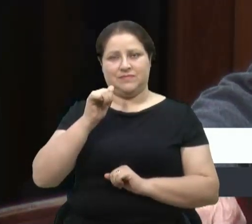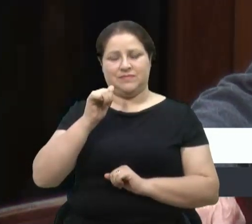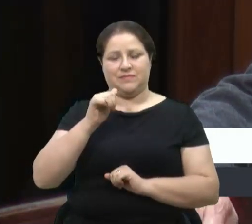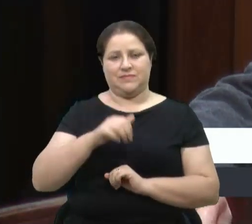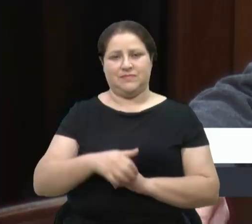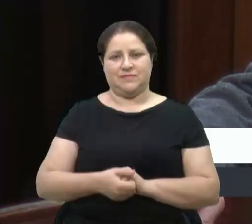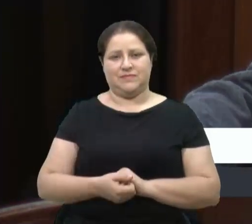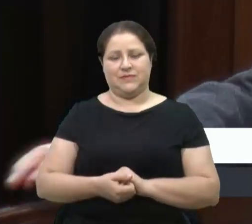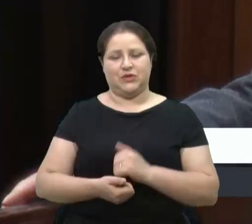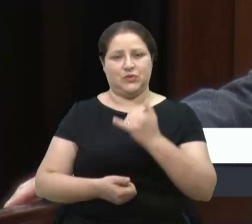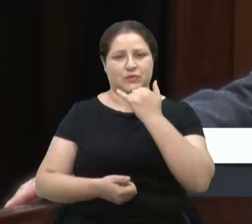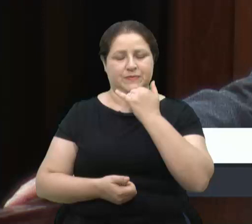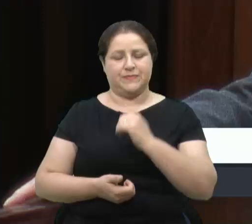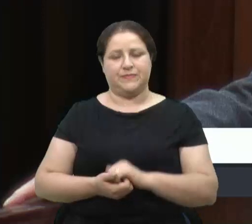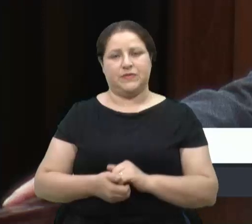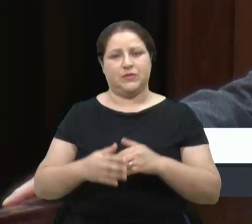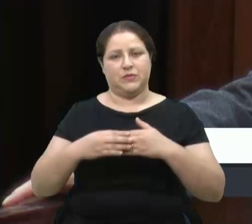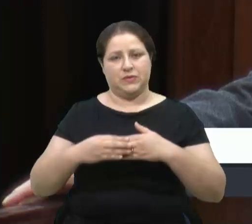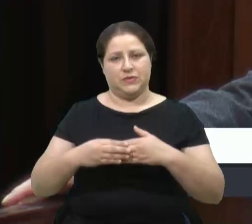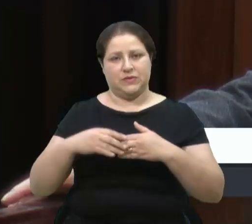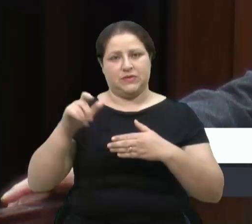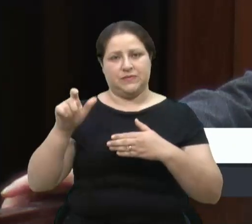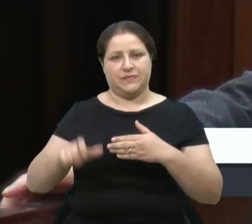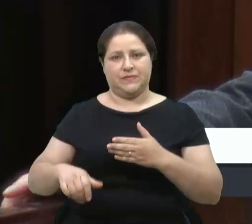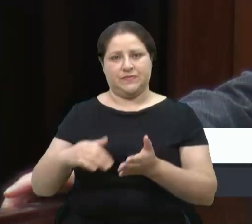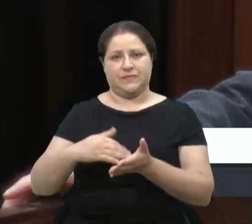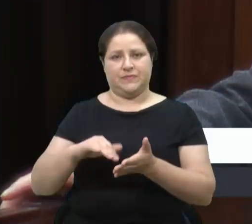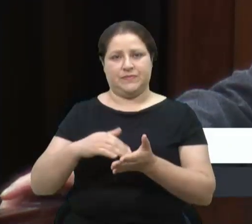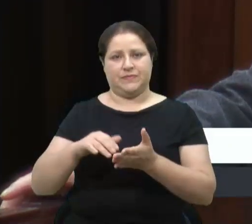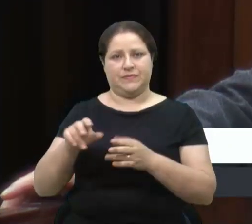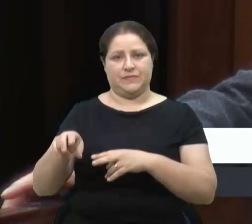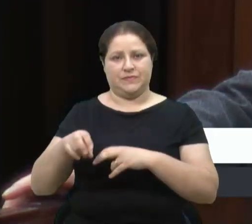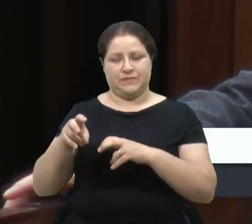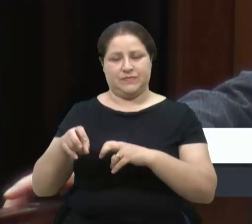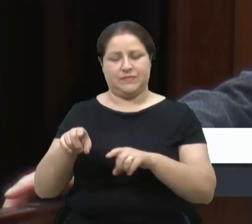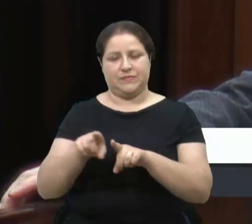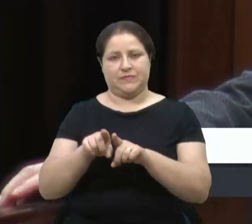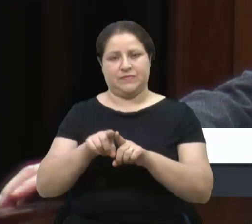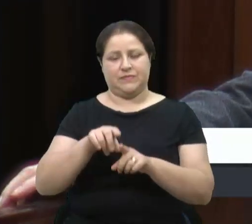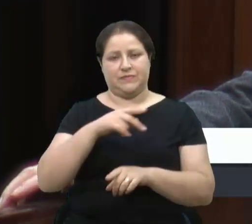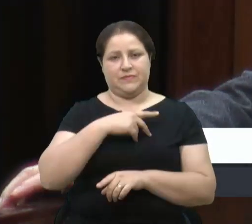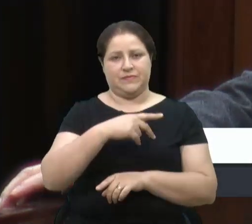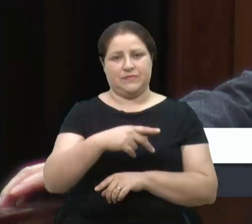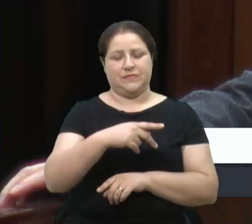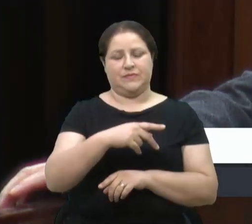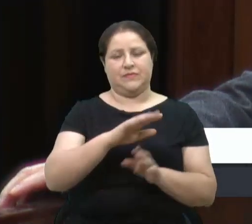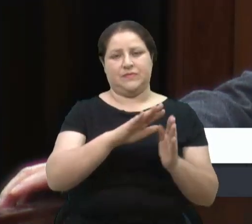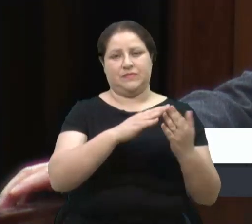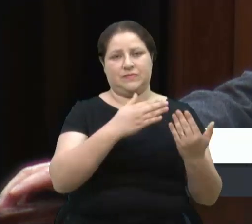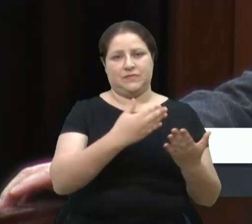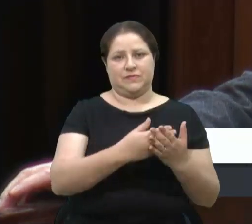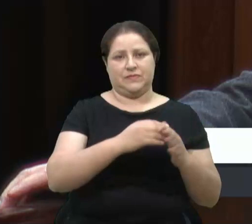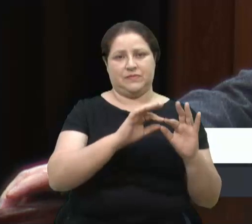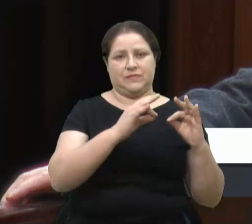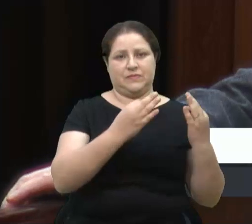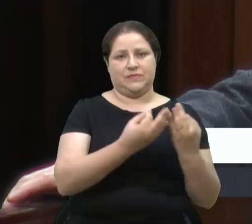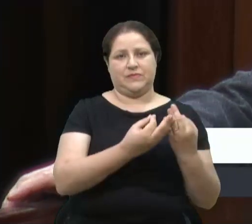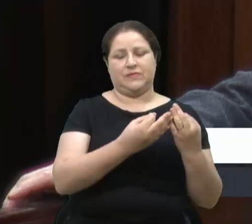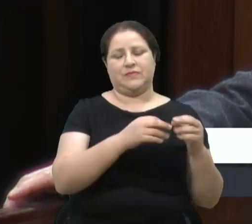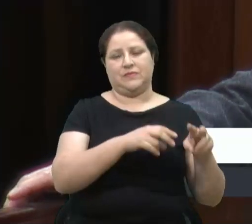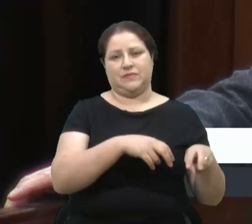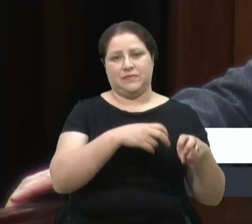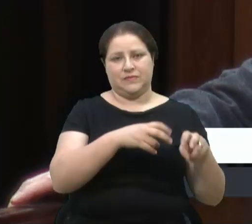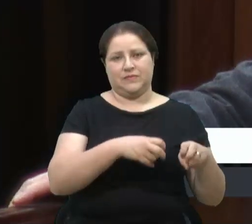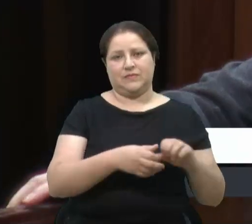Menegotto presidente da Serra ao seu dalemole coordenadora da efacera